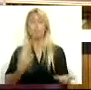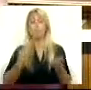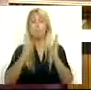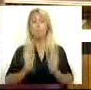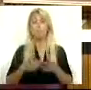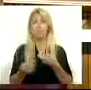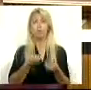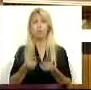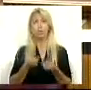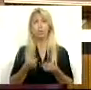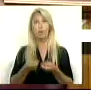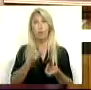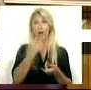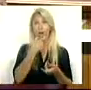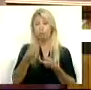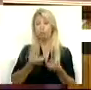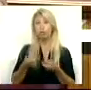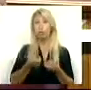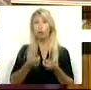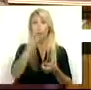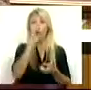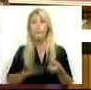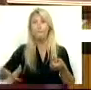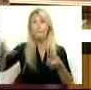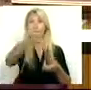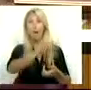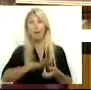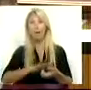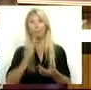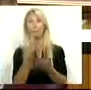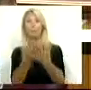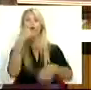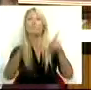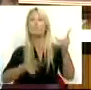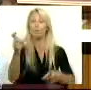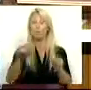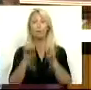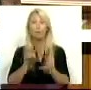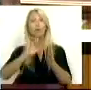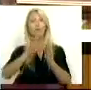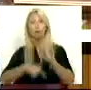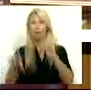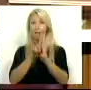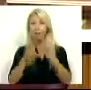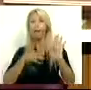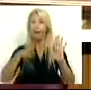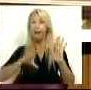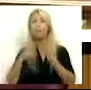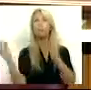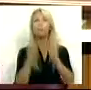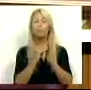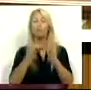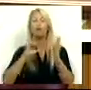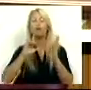parque para as populações. E é isso, no fundo, que nós procuramos retratar neste projeto de lei. Senhoras e Senhores de resolução,